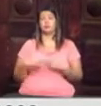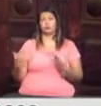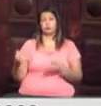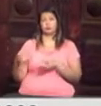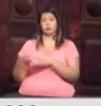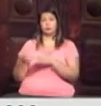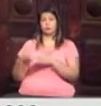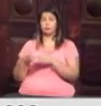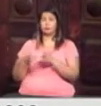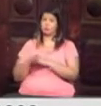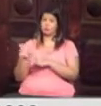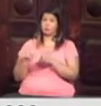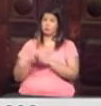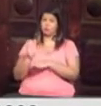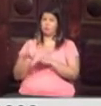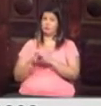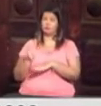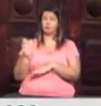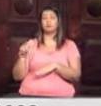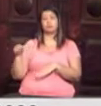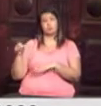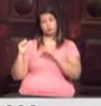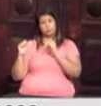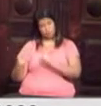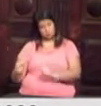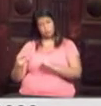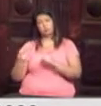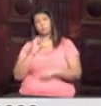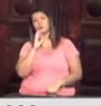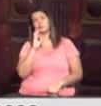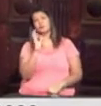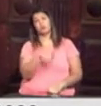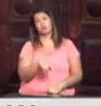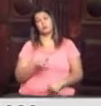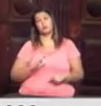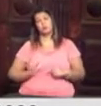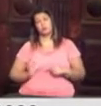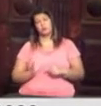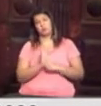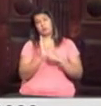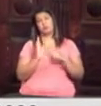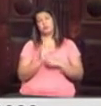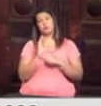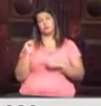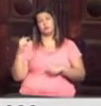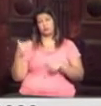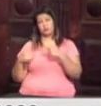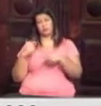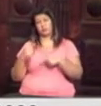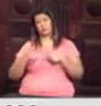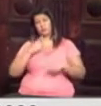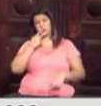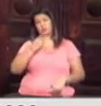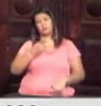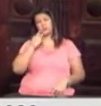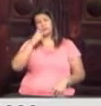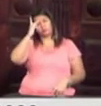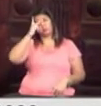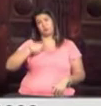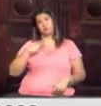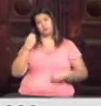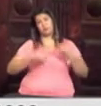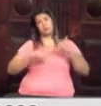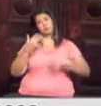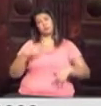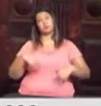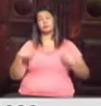conselheiros respondam, tenham o direito de defesa, trabalhem nas suas defesas. Agora, nós temos